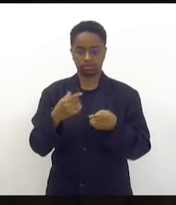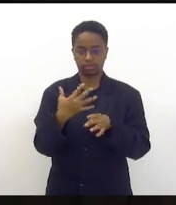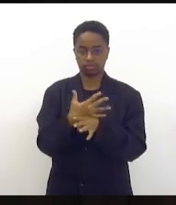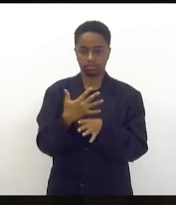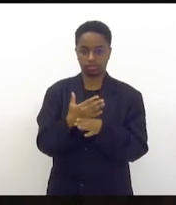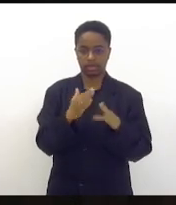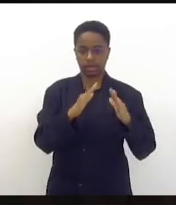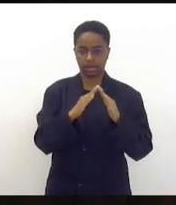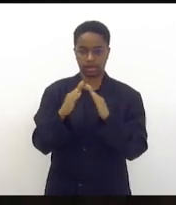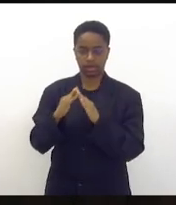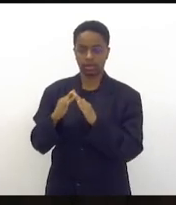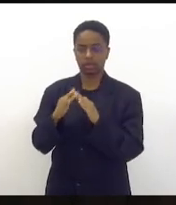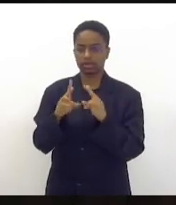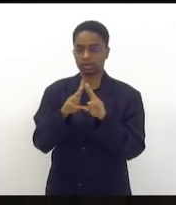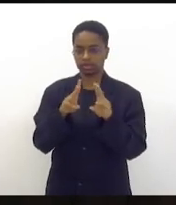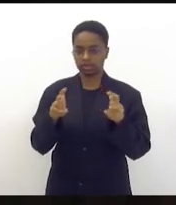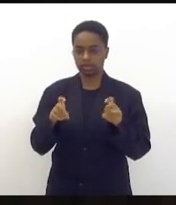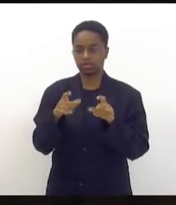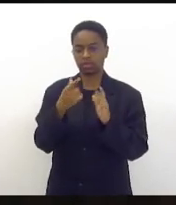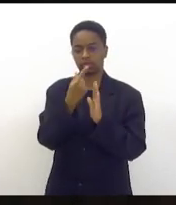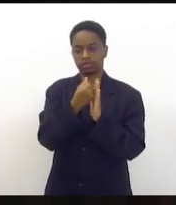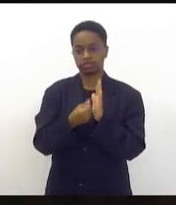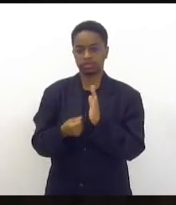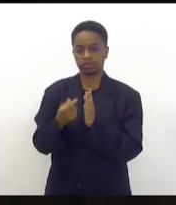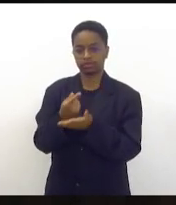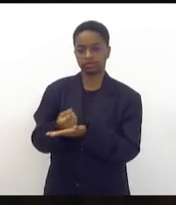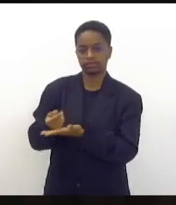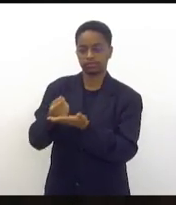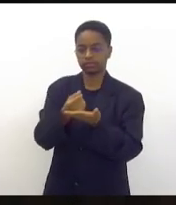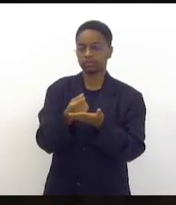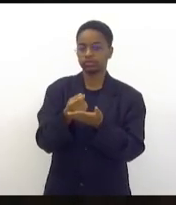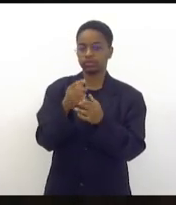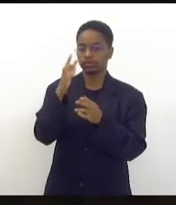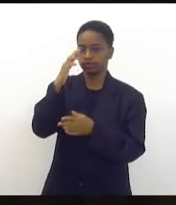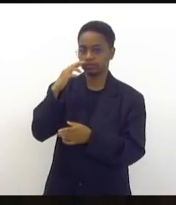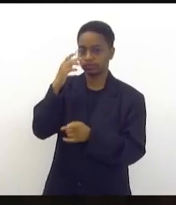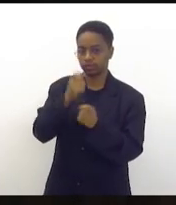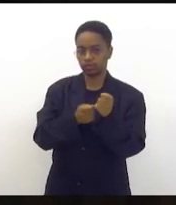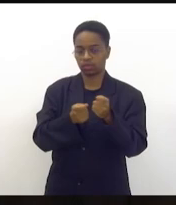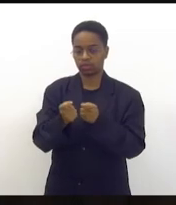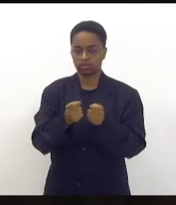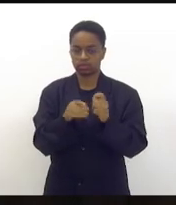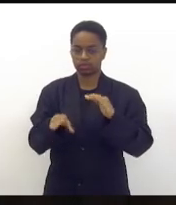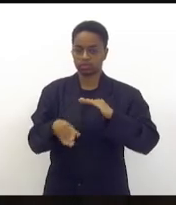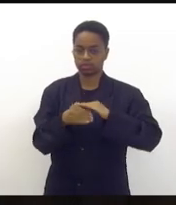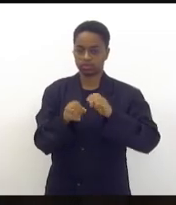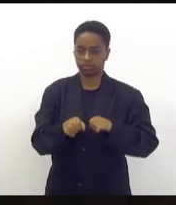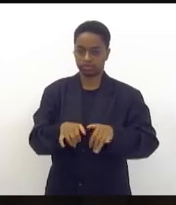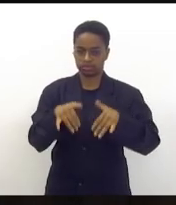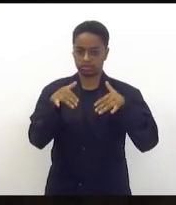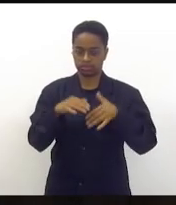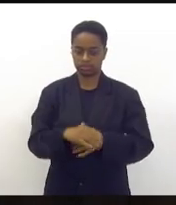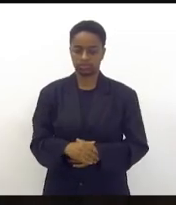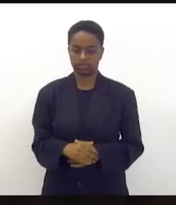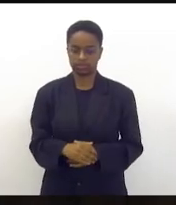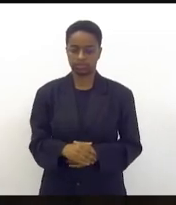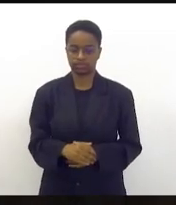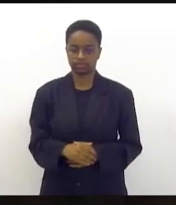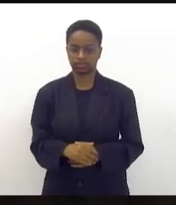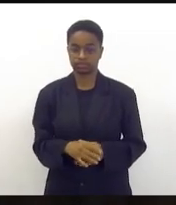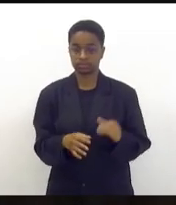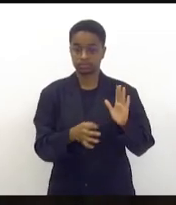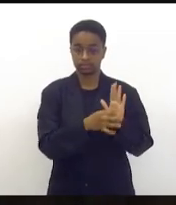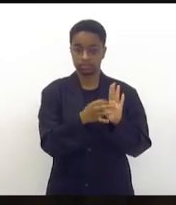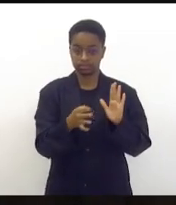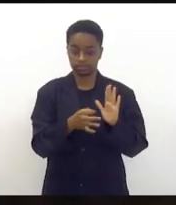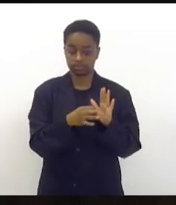Habitação e Assuntos Fundiários e de Orçamento, Finanças, Fiscalização Financeira e Controle, as emendas de plenário. Para emitir